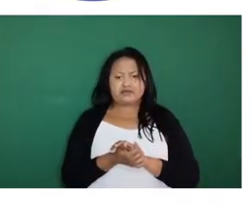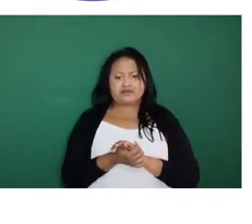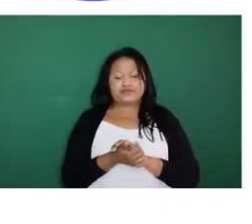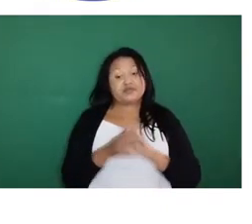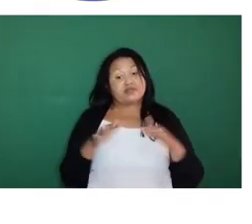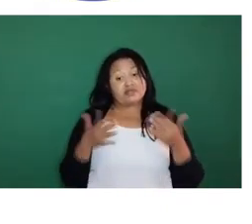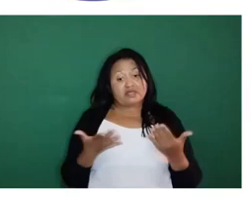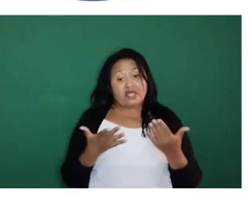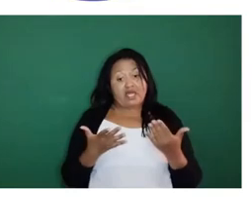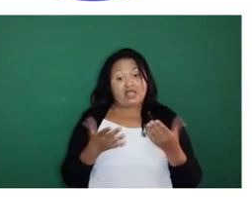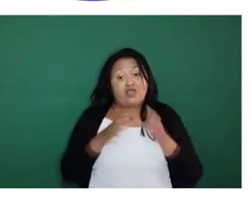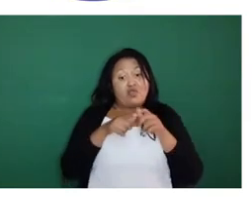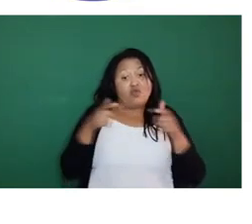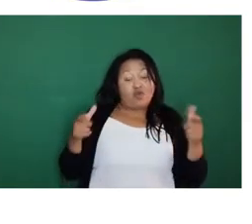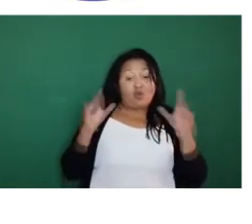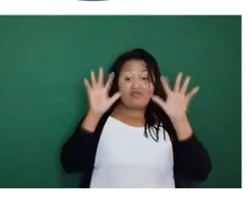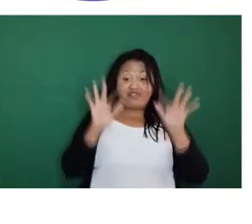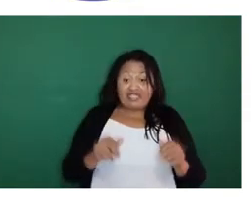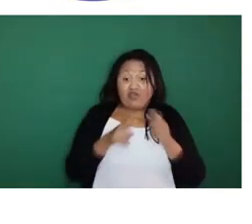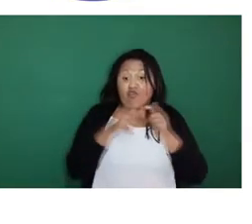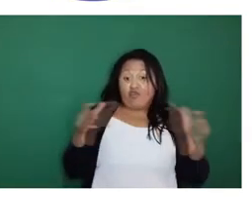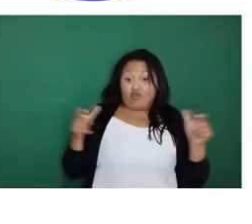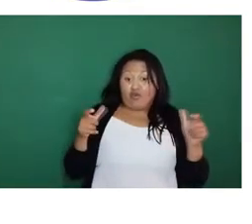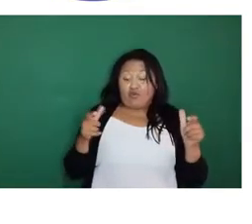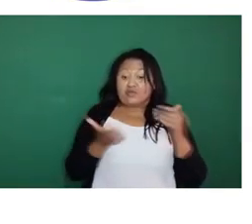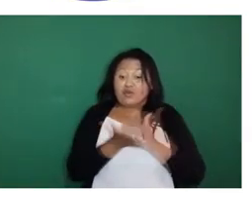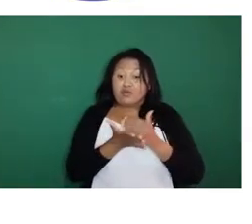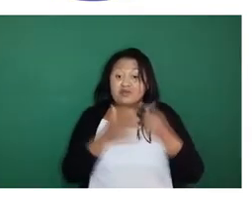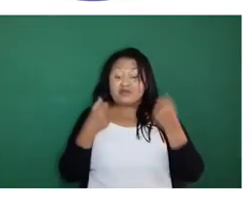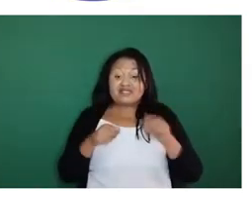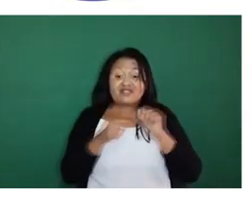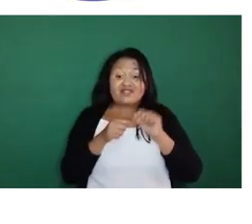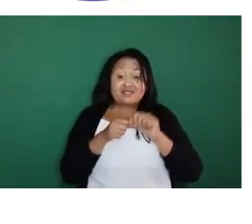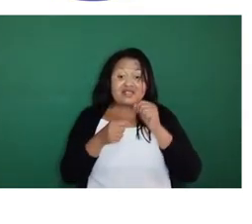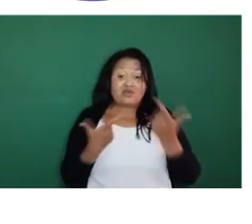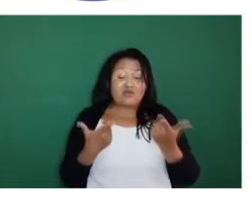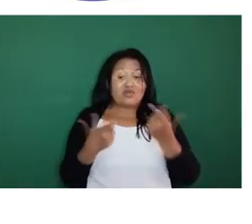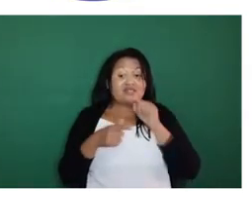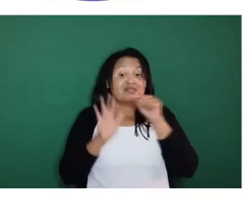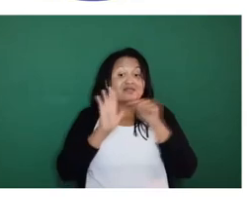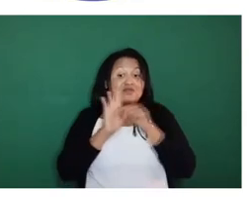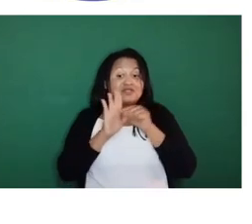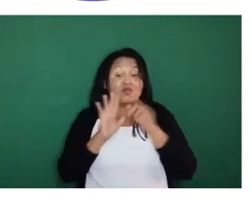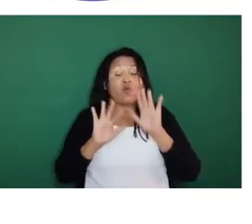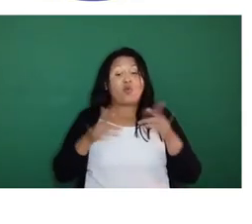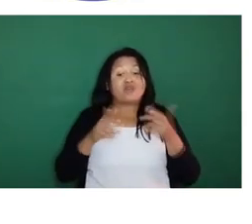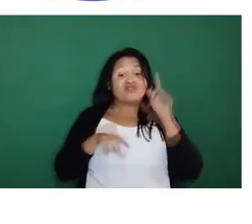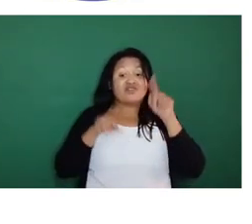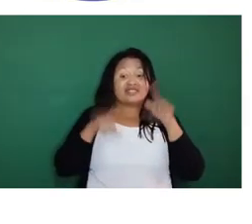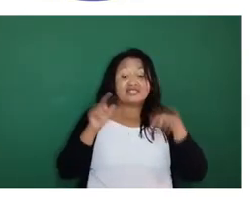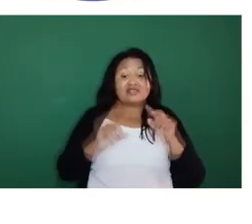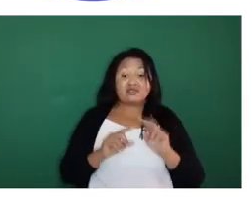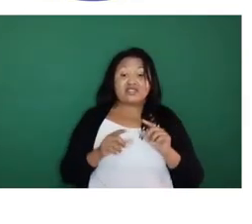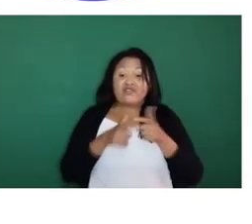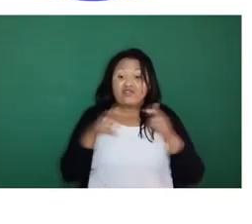do volume final e do volume inicial a gente precisa fazer uma subtração né quando a gente fala da variação do volume é o